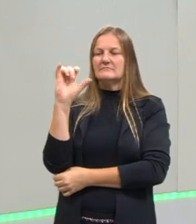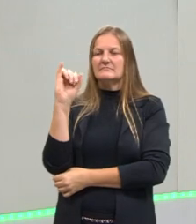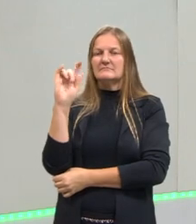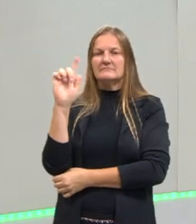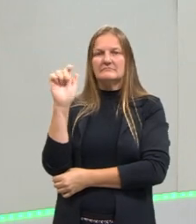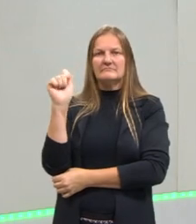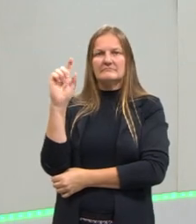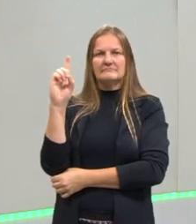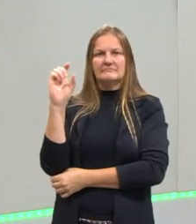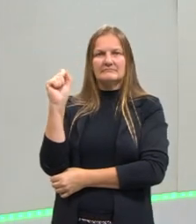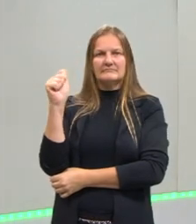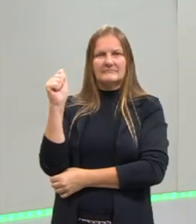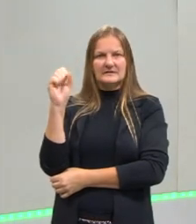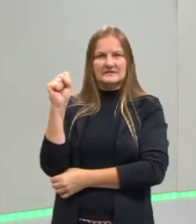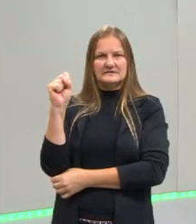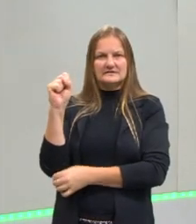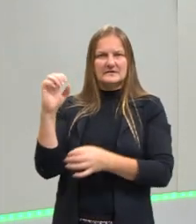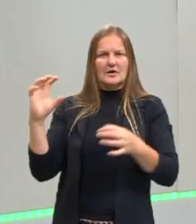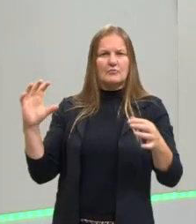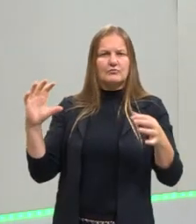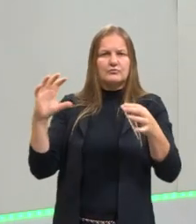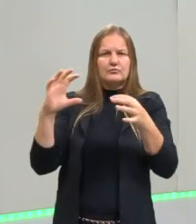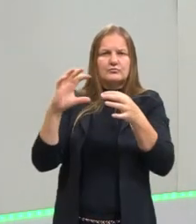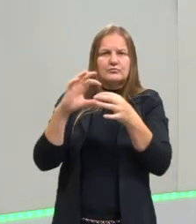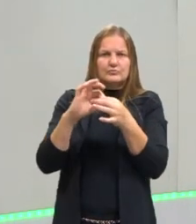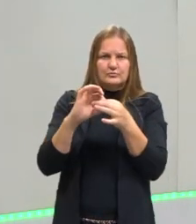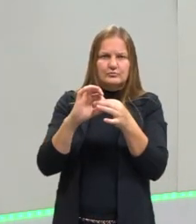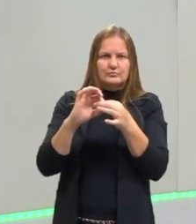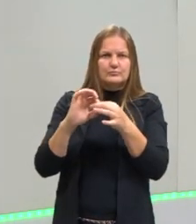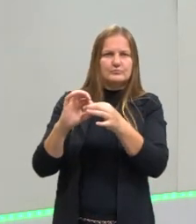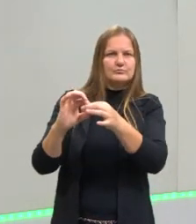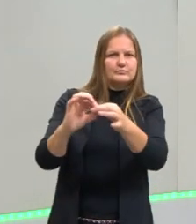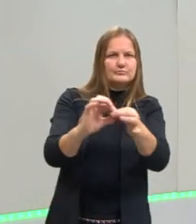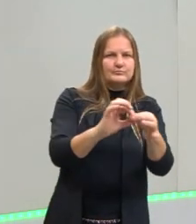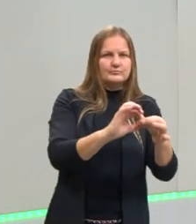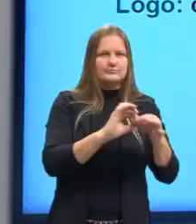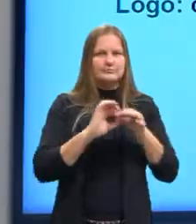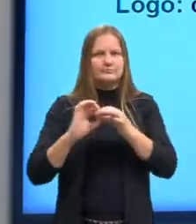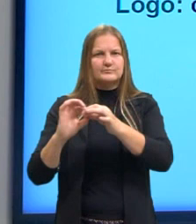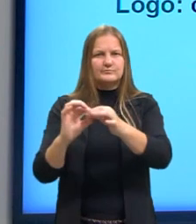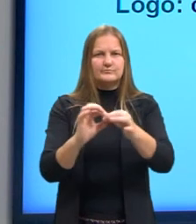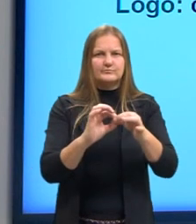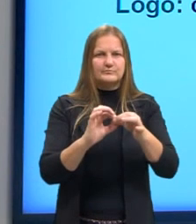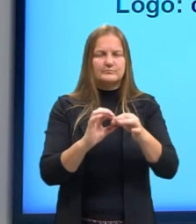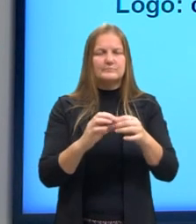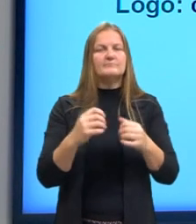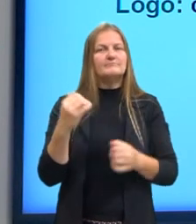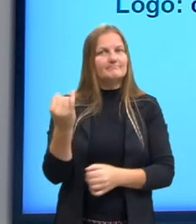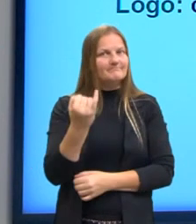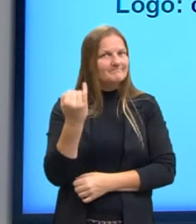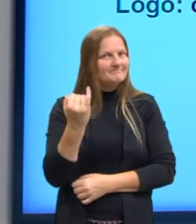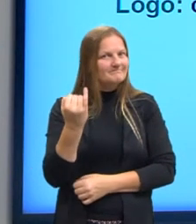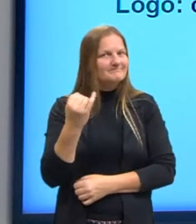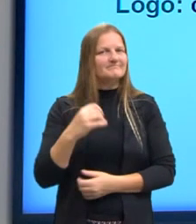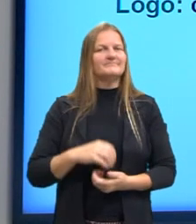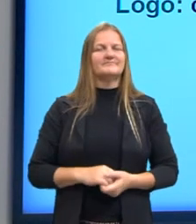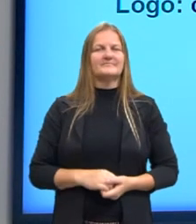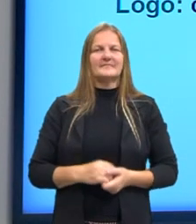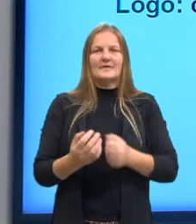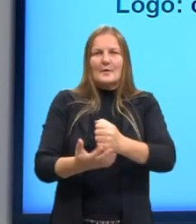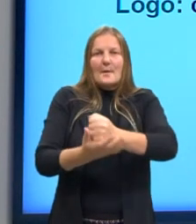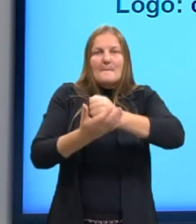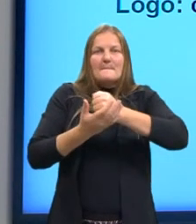Tá certo então as informações interligadas tem elementos que ajudam